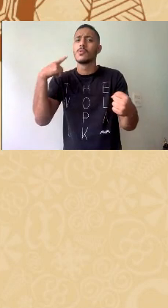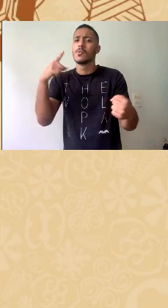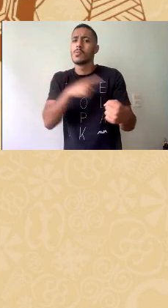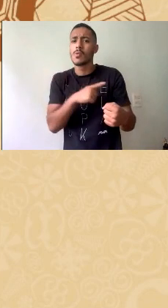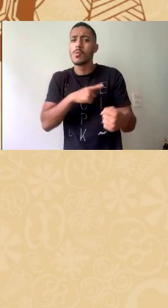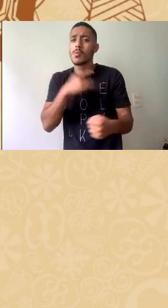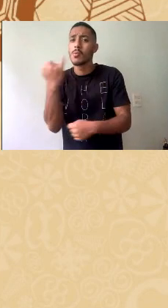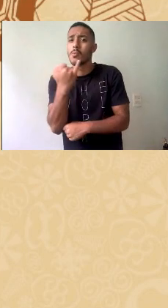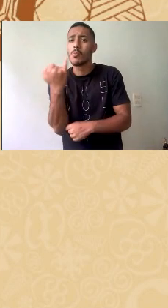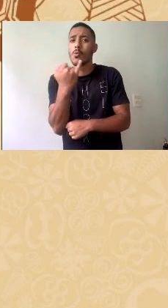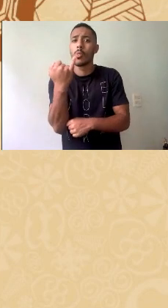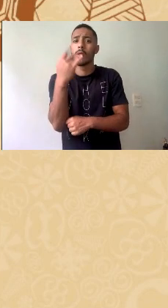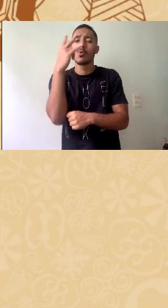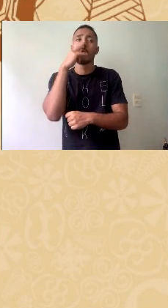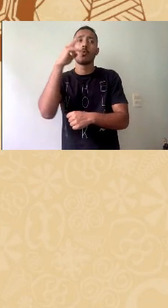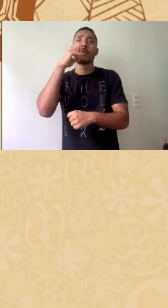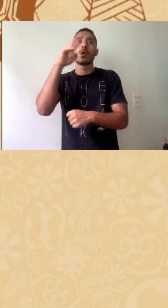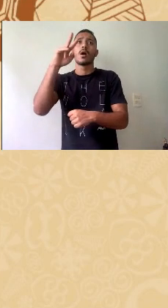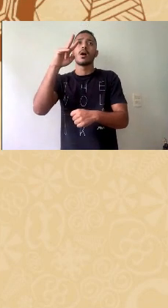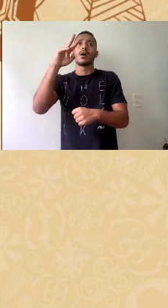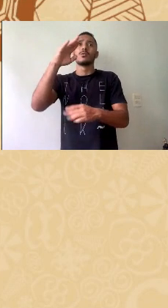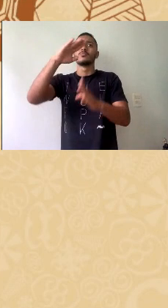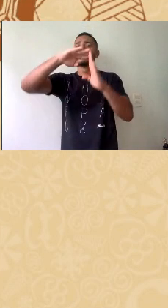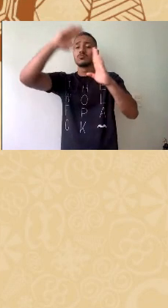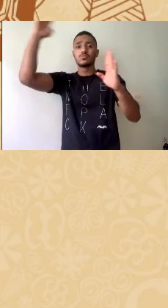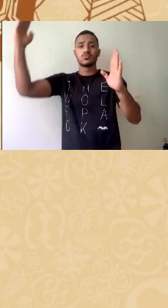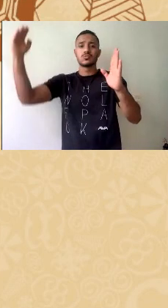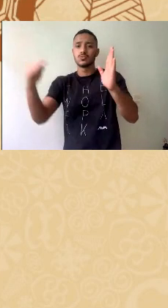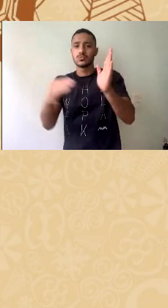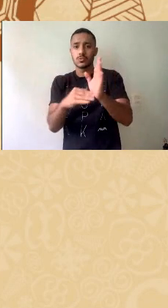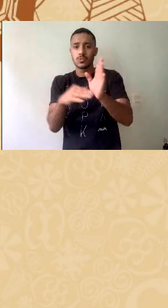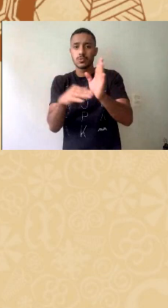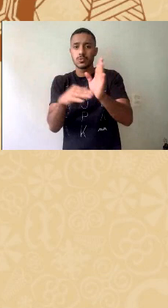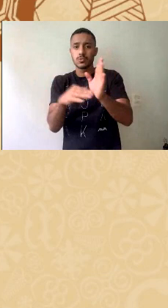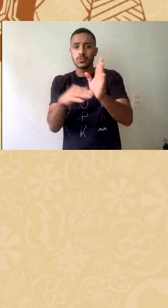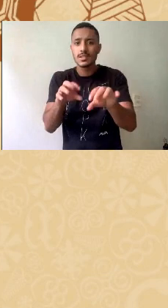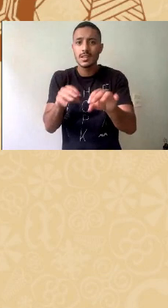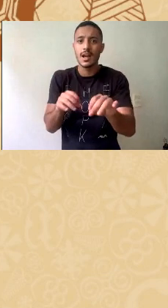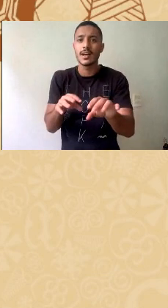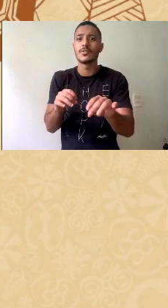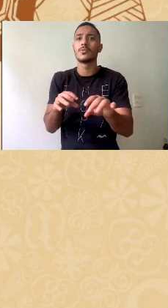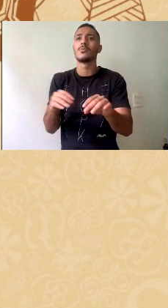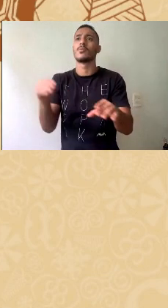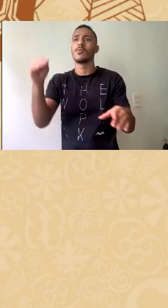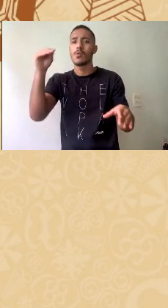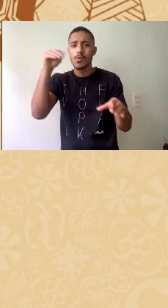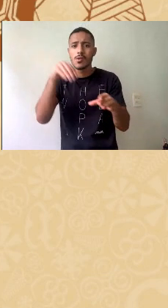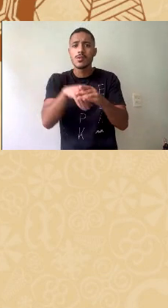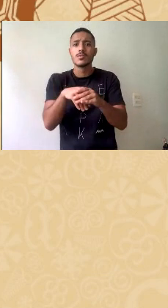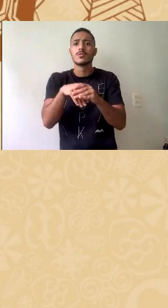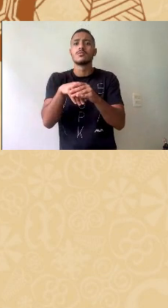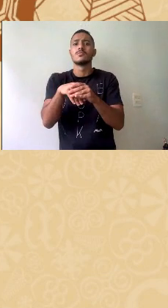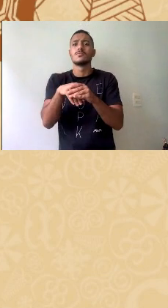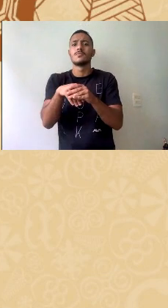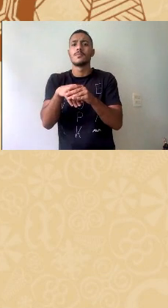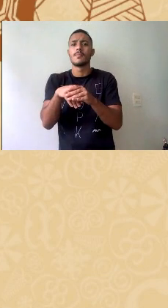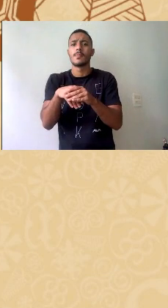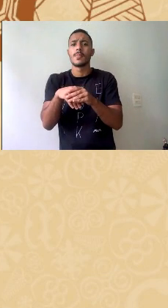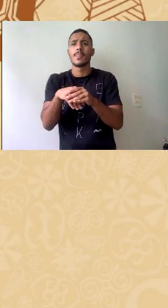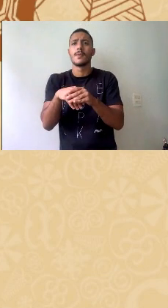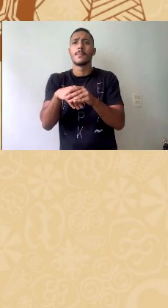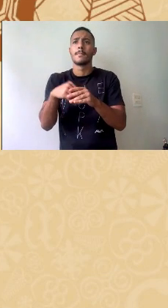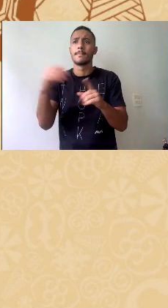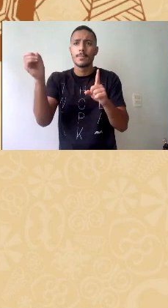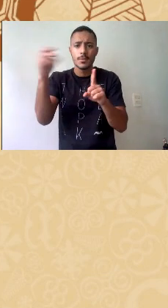fazer o giro teórico e epistemológico da psicologia sobre as relações raciais no campo do conhecimento, né? Discutindo sobre esse femicídio, não vou dialogar sobre